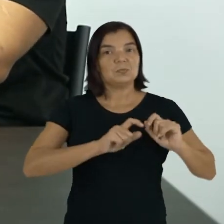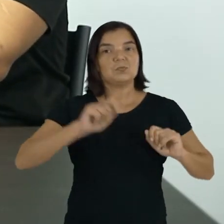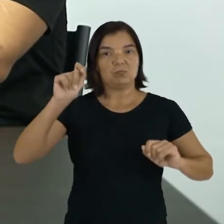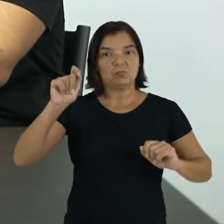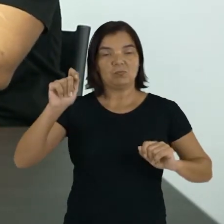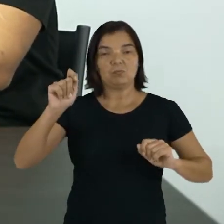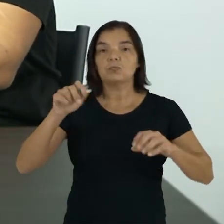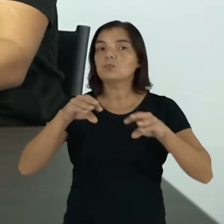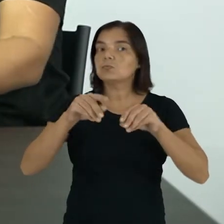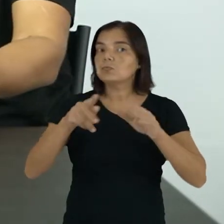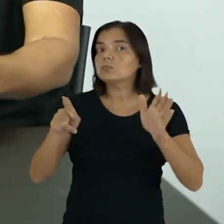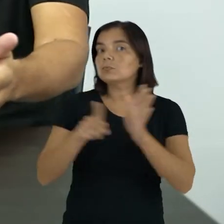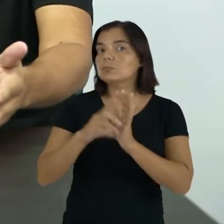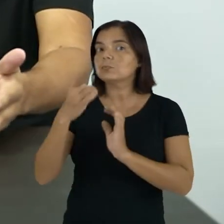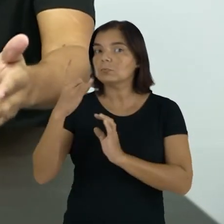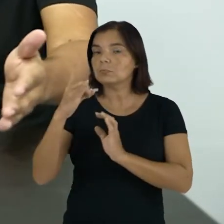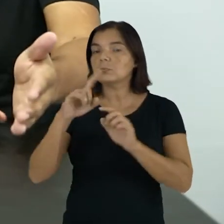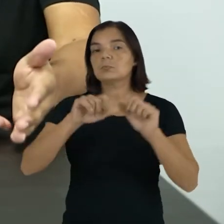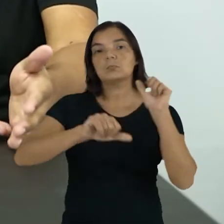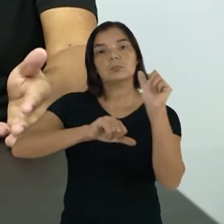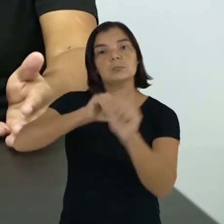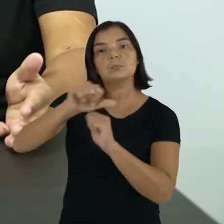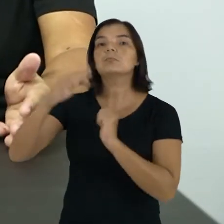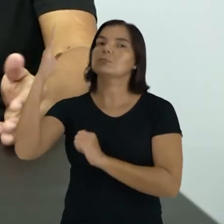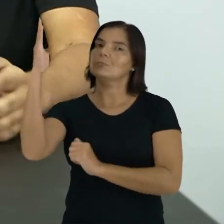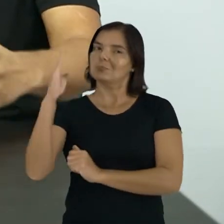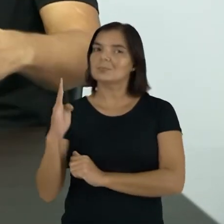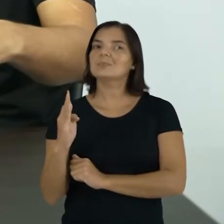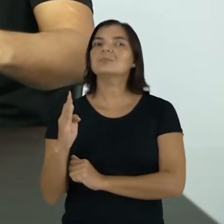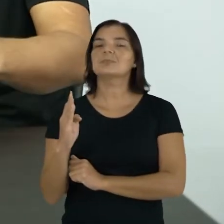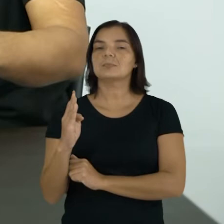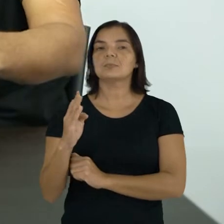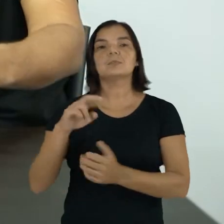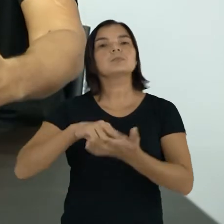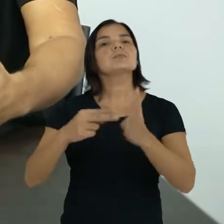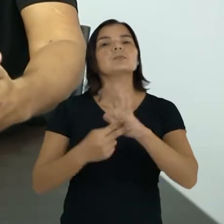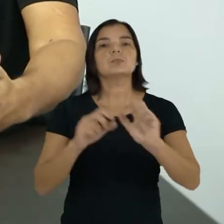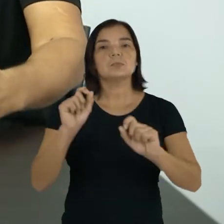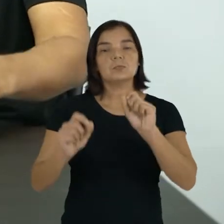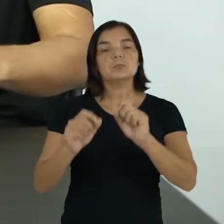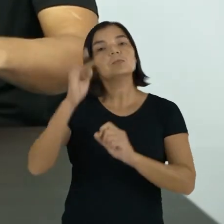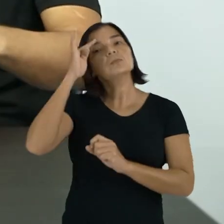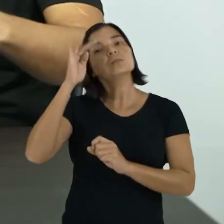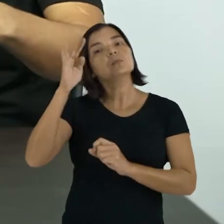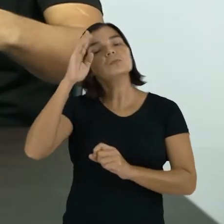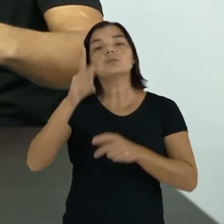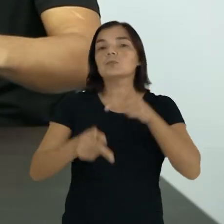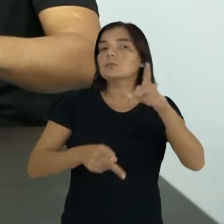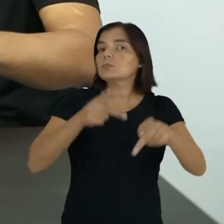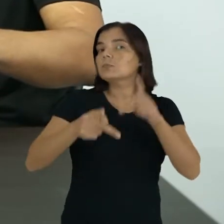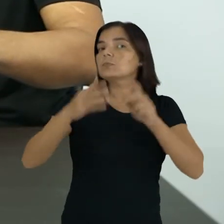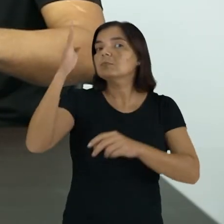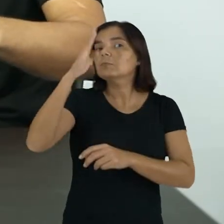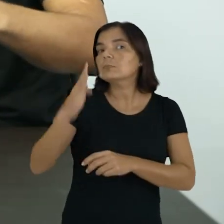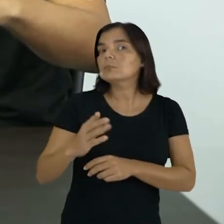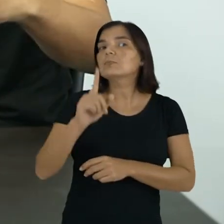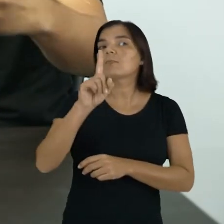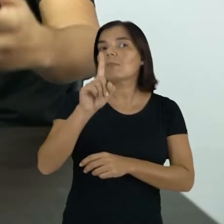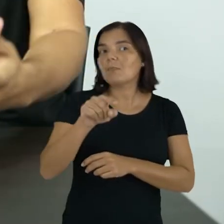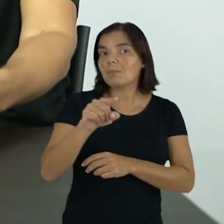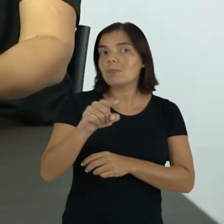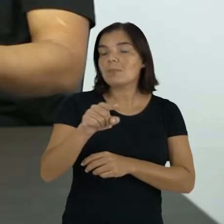de ser um território boliviano e passa a ser um território brasileiro. Ou seja, teoricamente, agora o povo brasileiro,